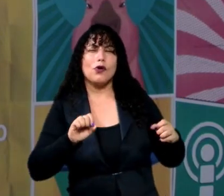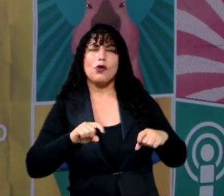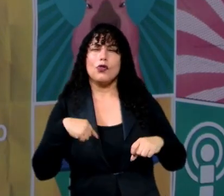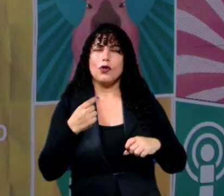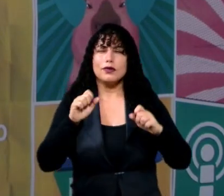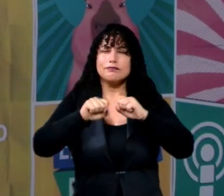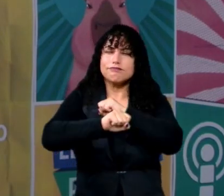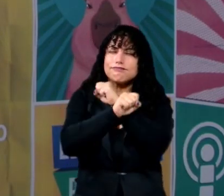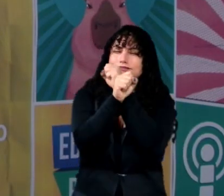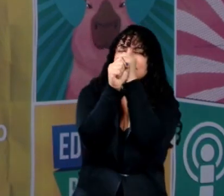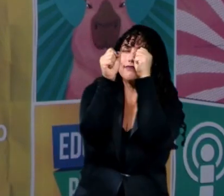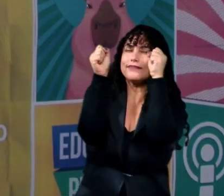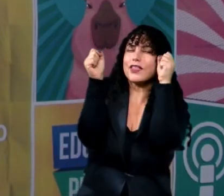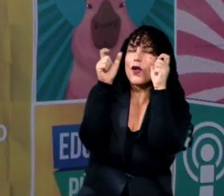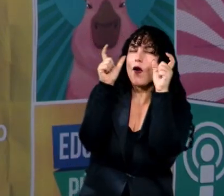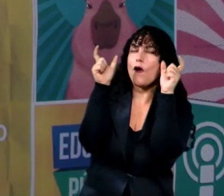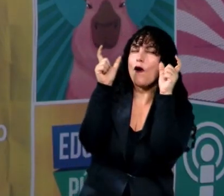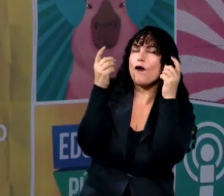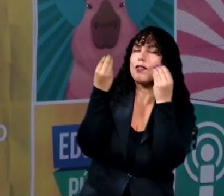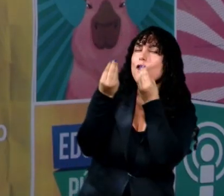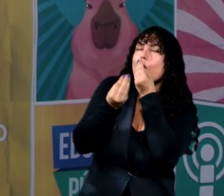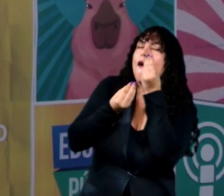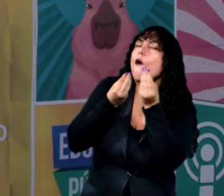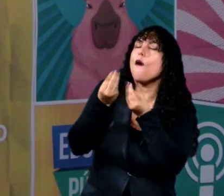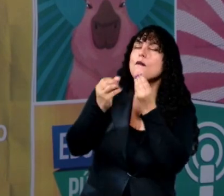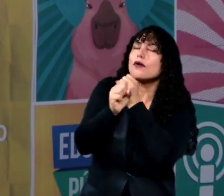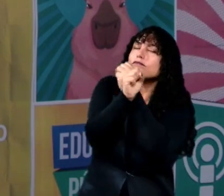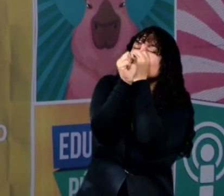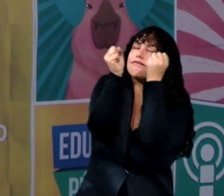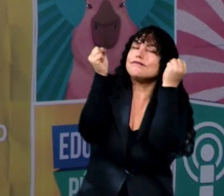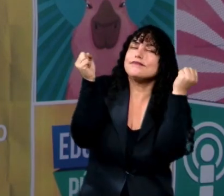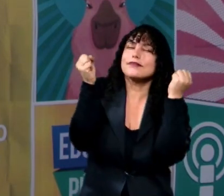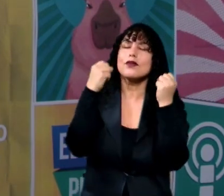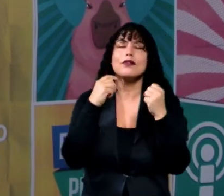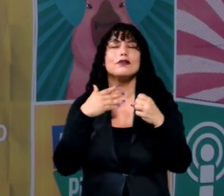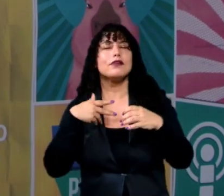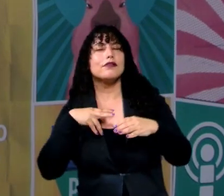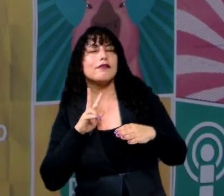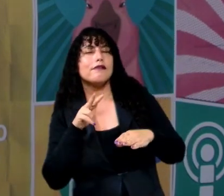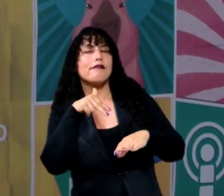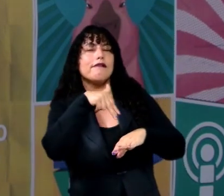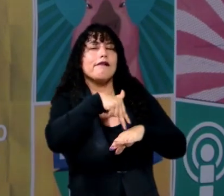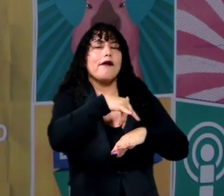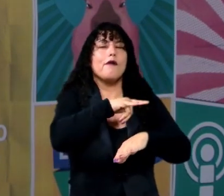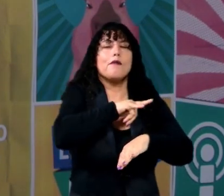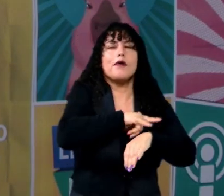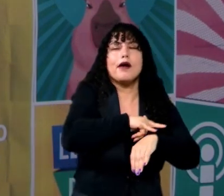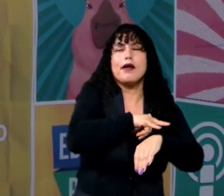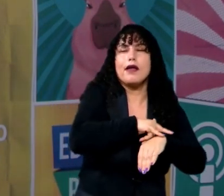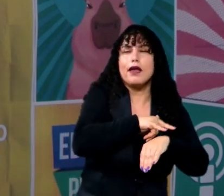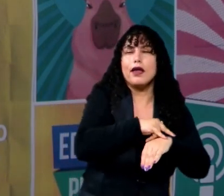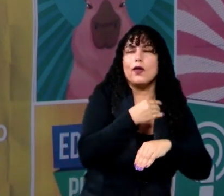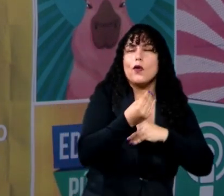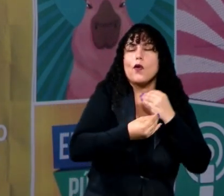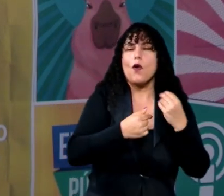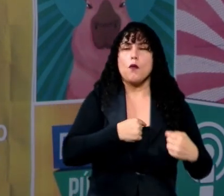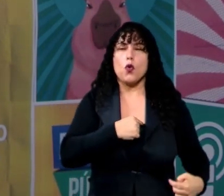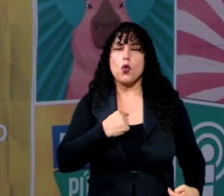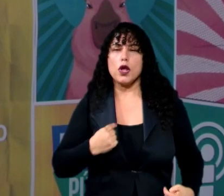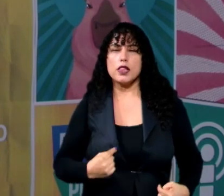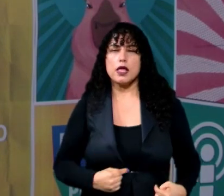acorda, como a gente vai ao banheiro, como o nosso intestino